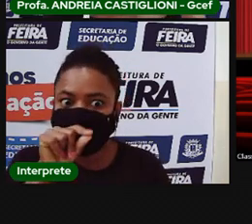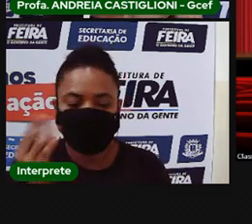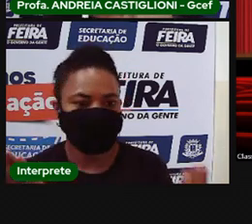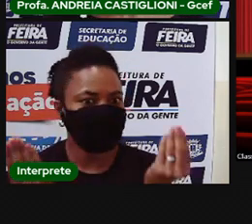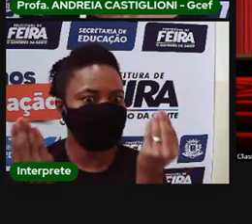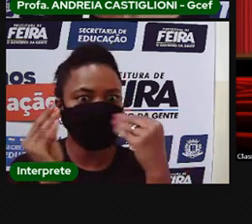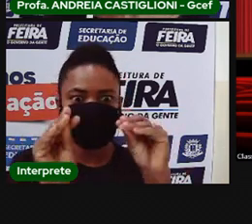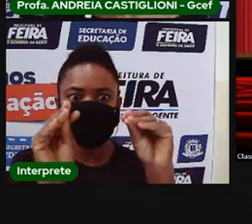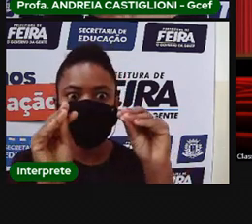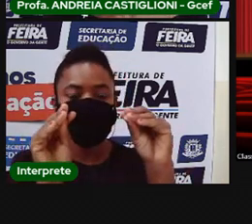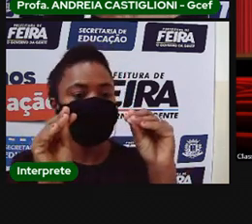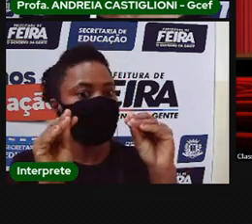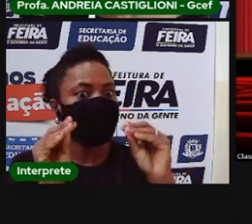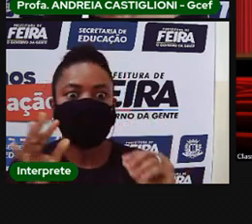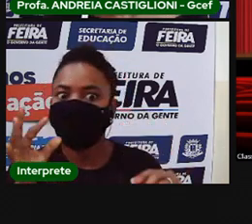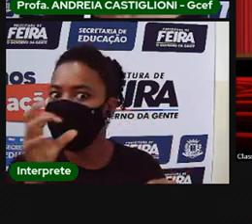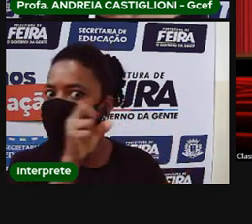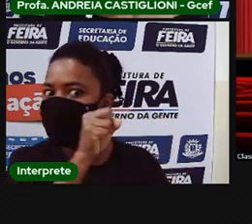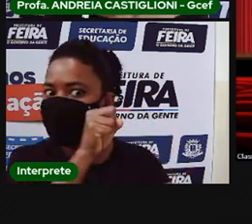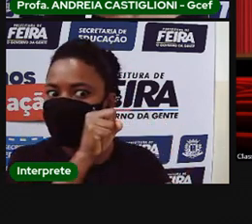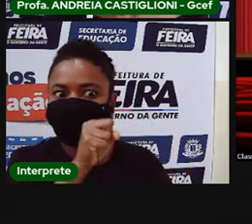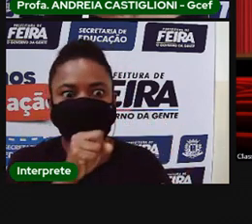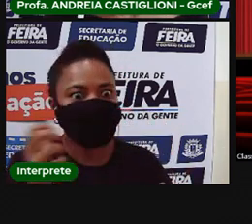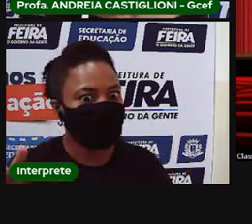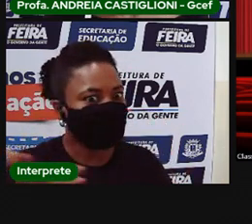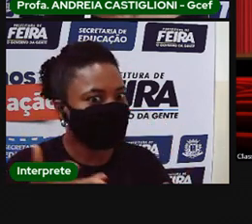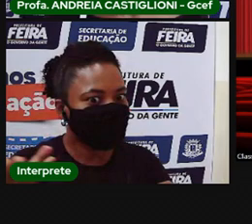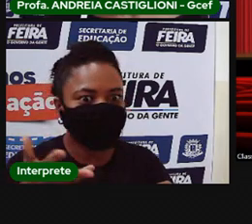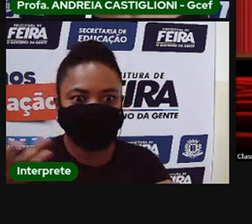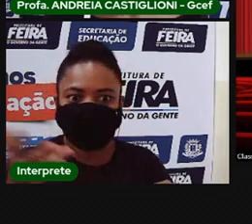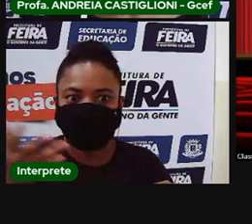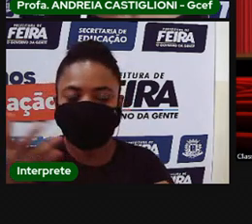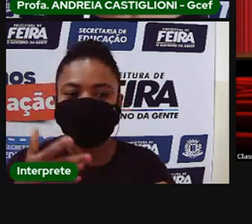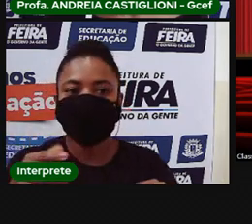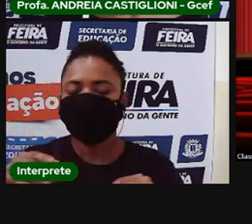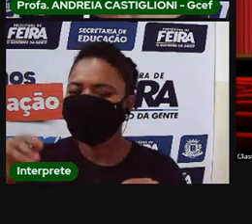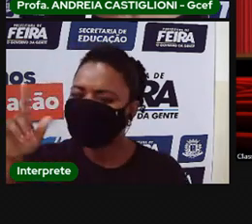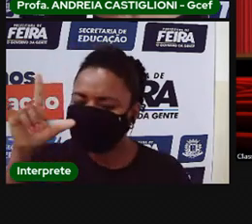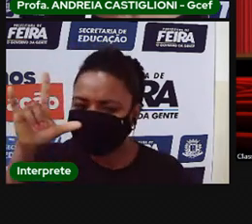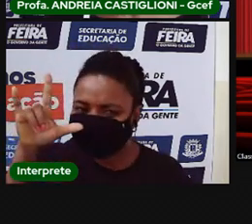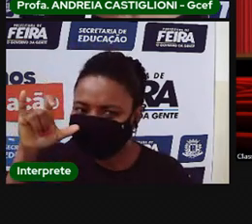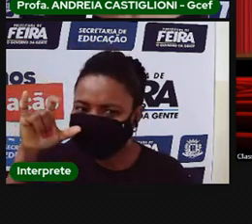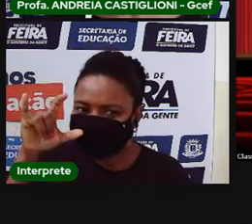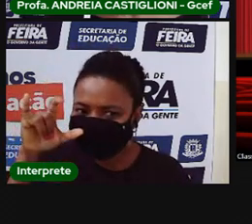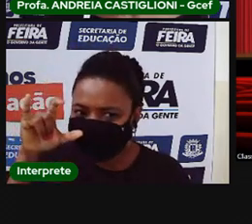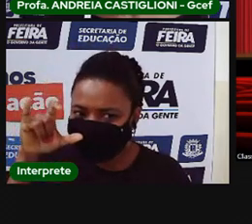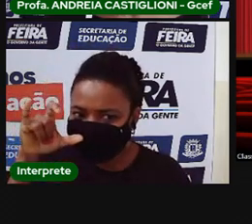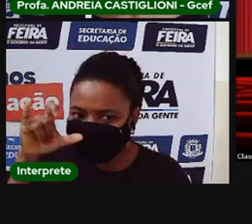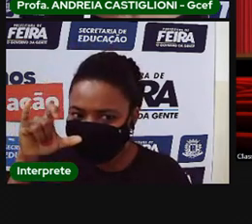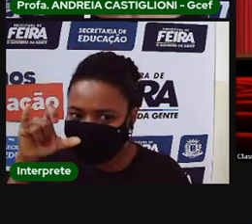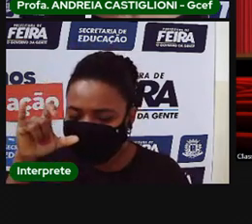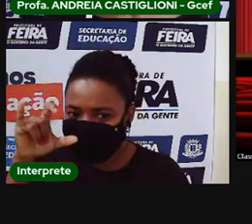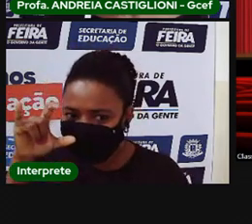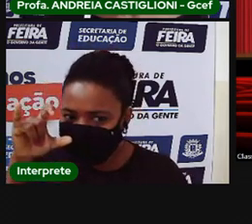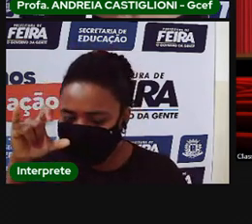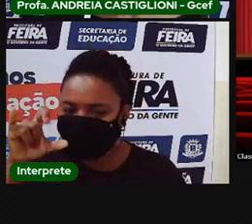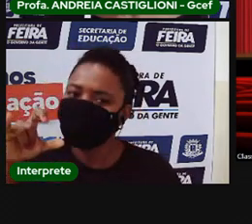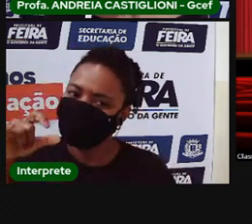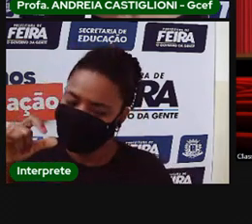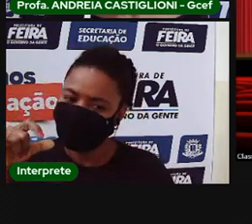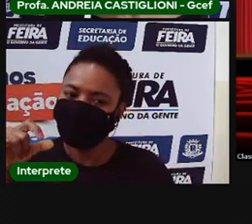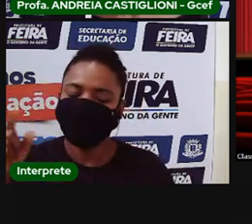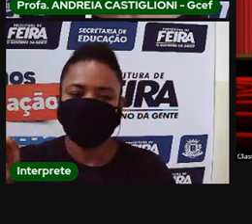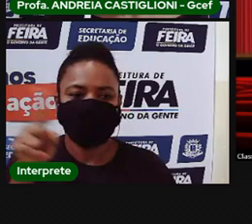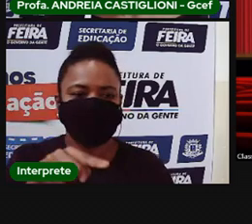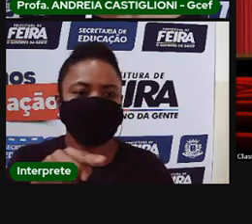lá são... As informações, o que a gente vê, às vezes, no Instagram, chega primeiro no Twitter, porque o pessoal lá é muito mais